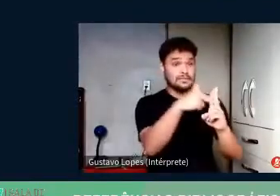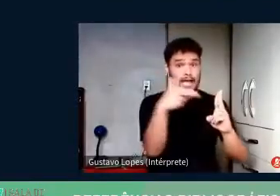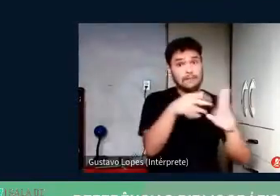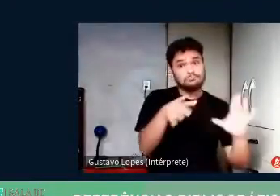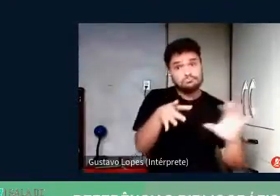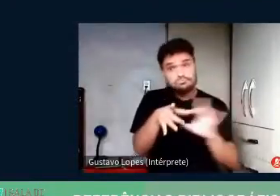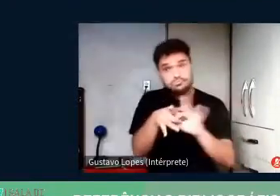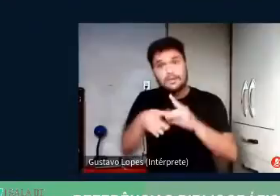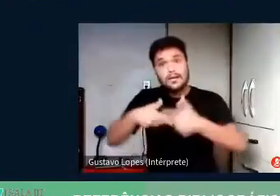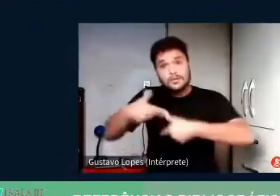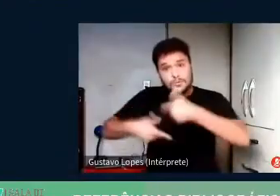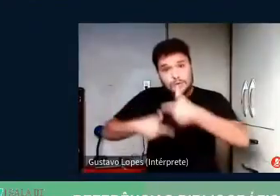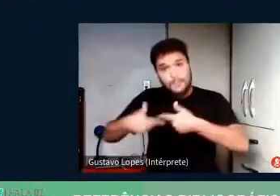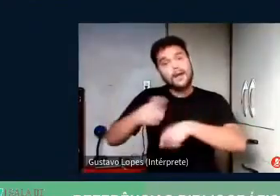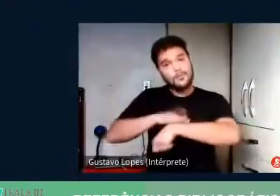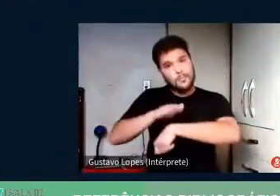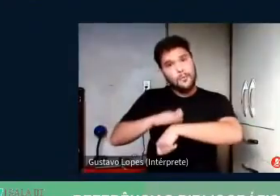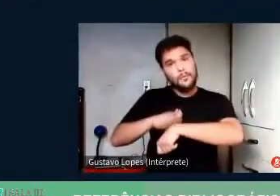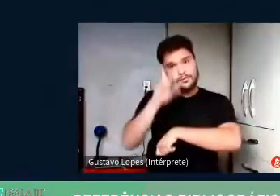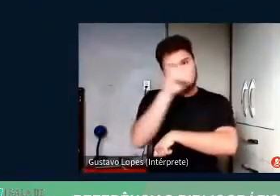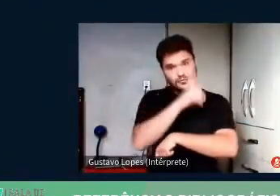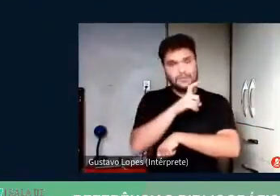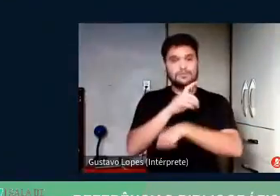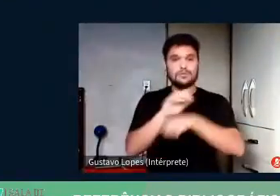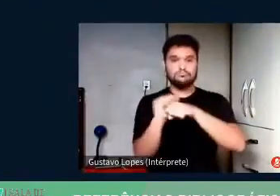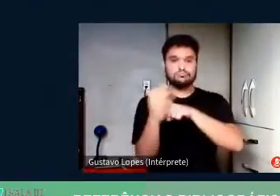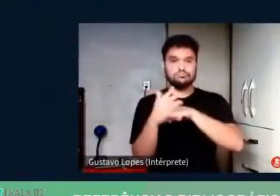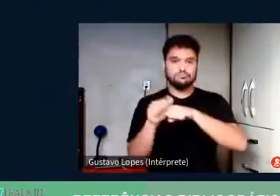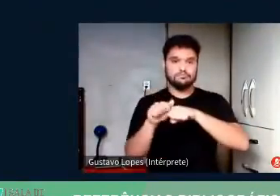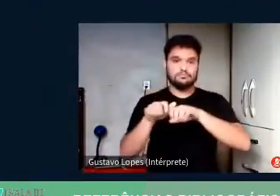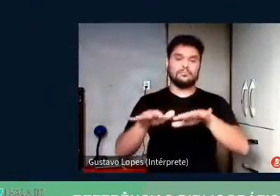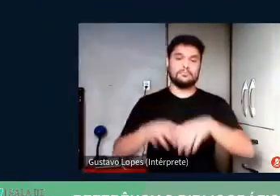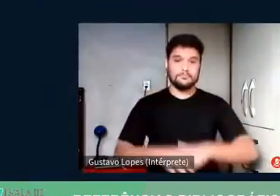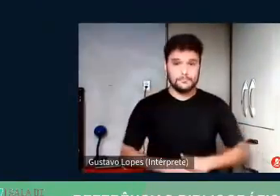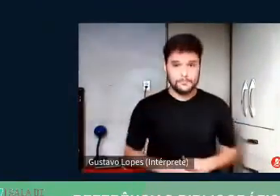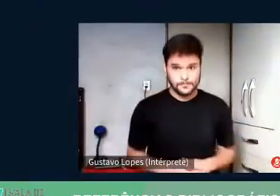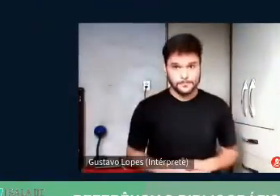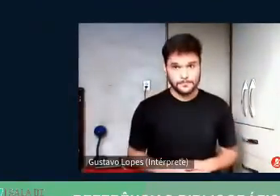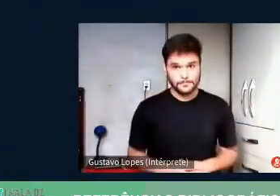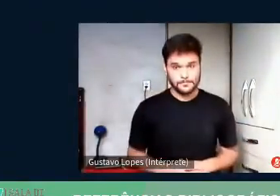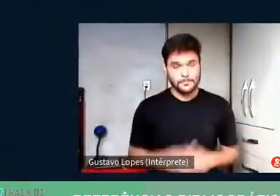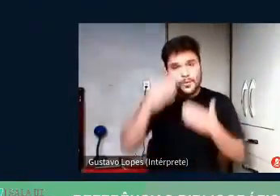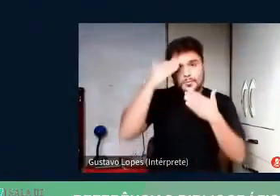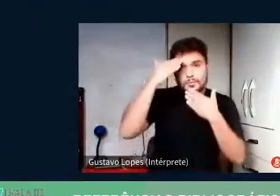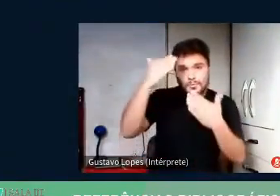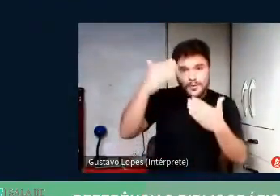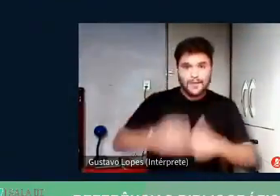num cenário tão difícil como esse da pandemia. Muito obrigado.